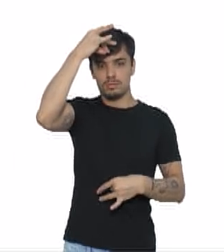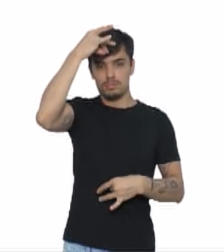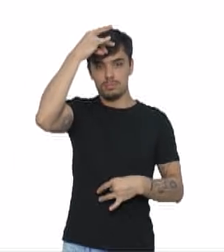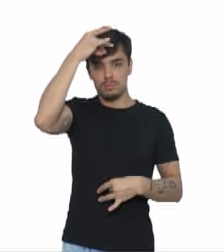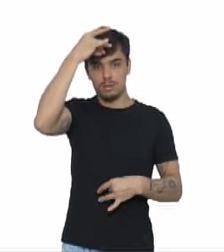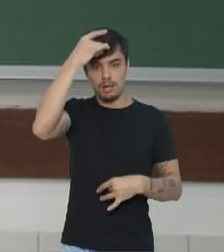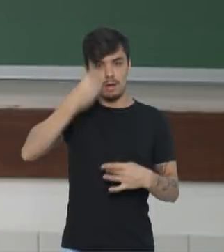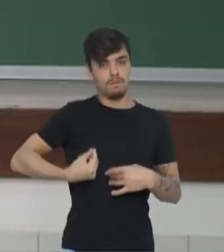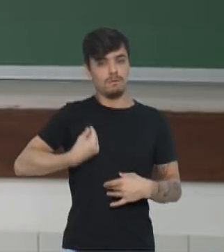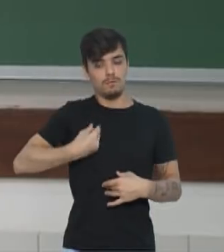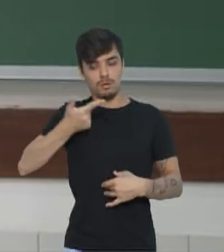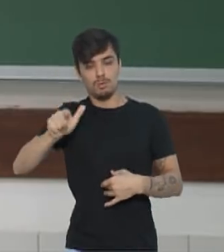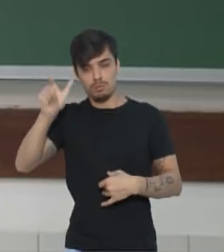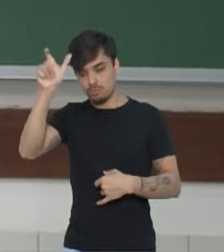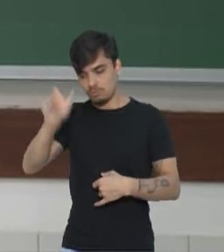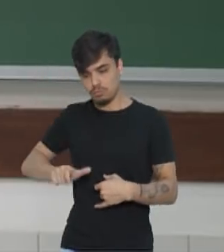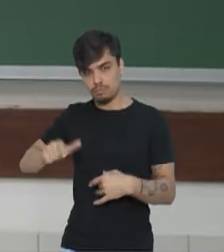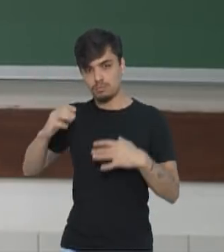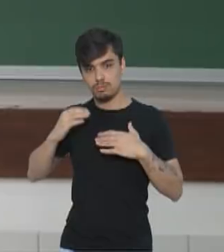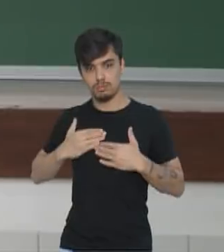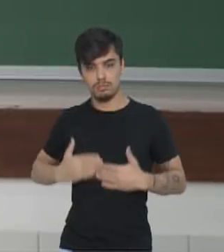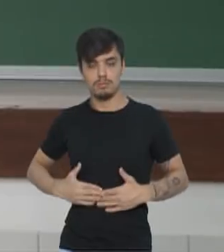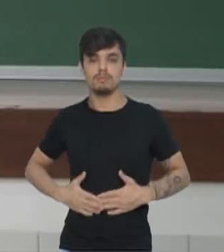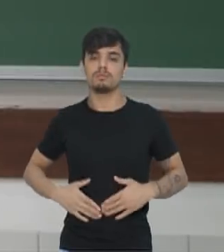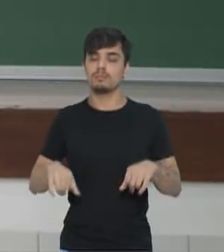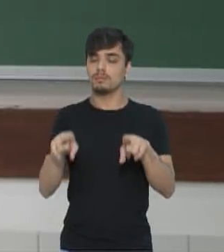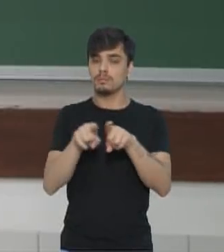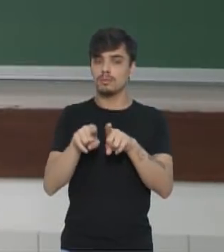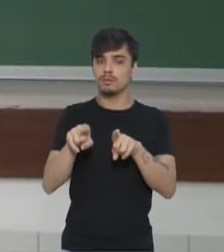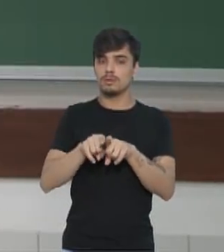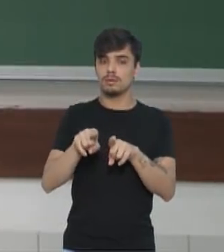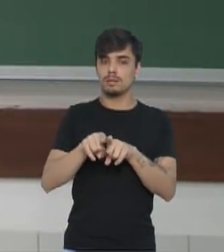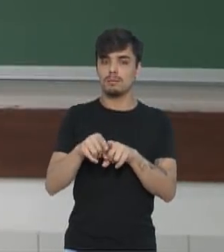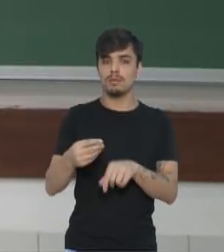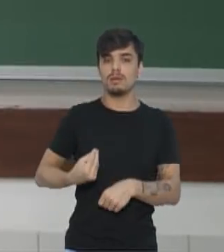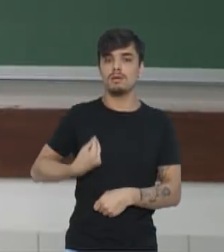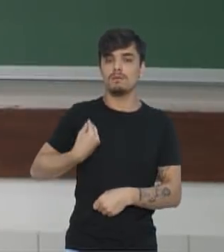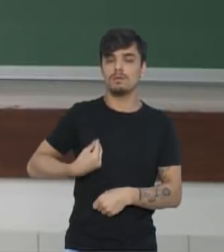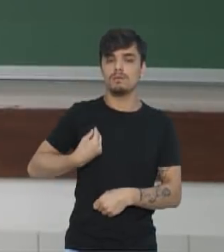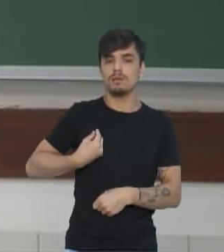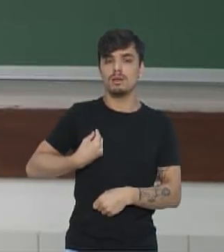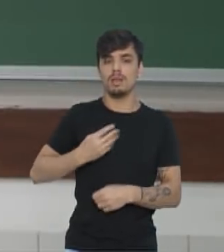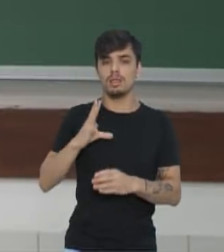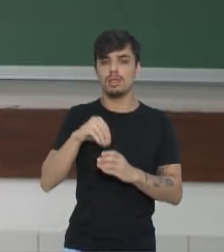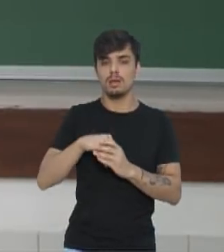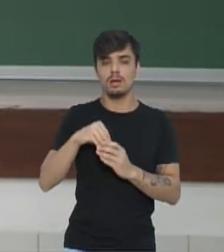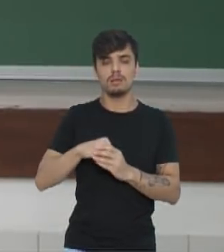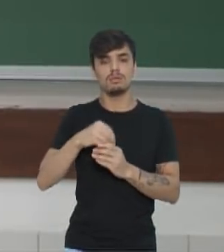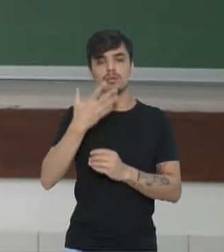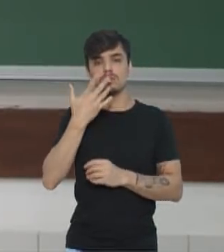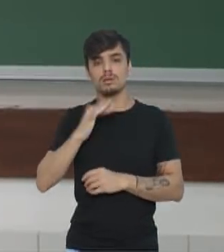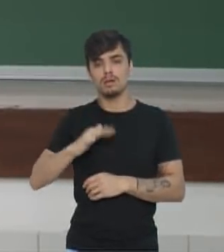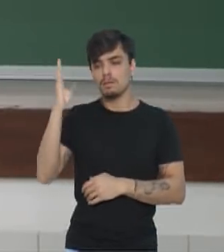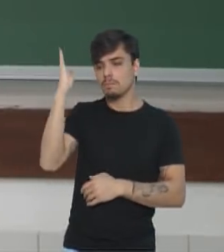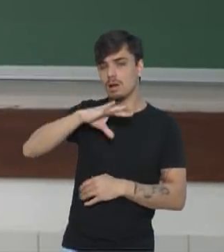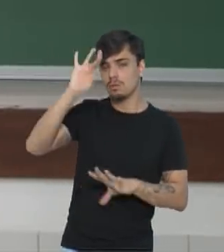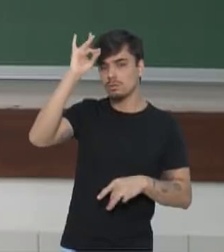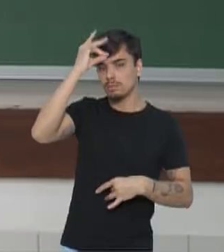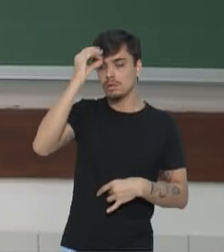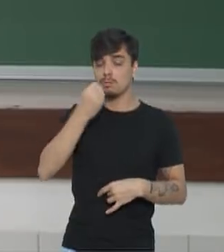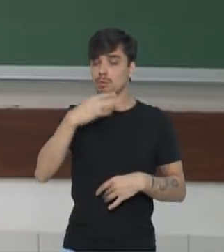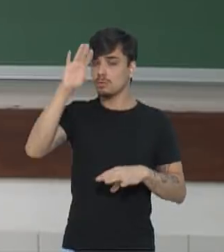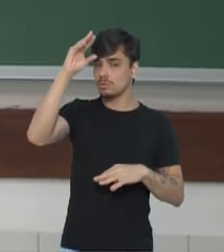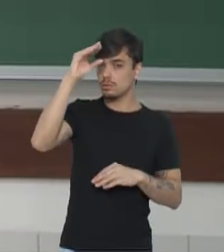a habitar o corpo, e eles acreditavam em crenças em maus espíritos e também em bons espíritos. Haveriam espíritos